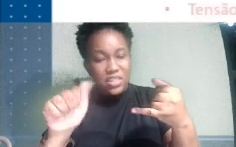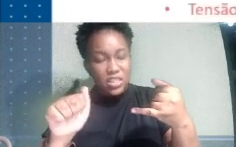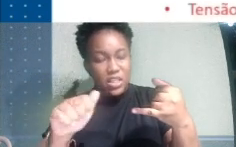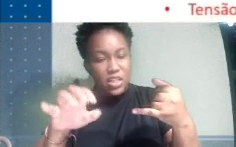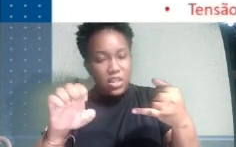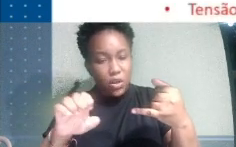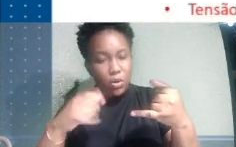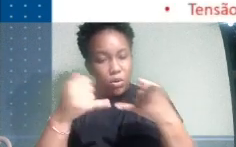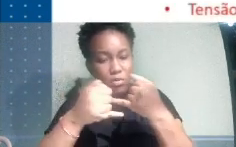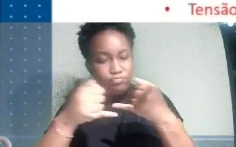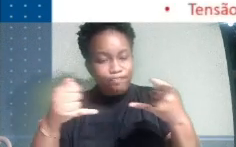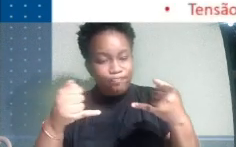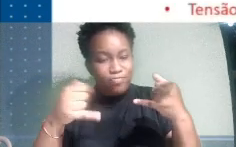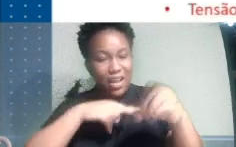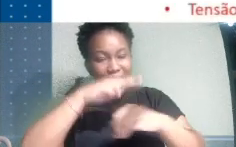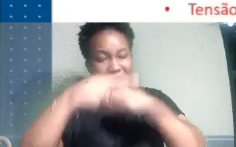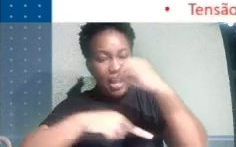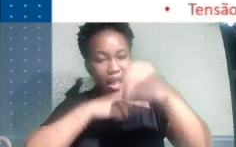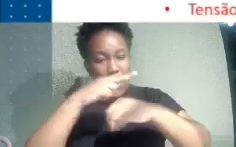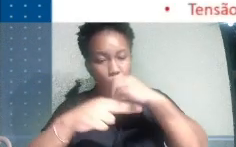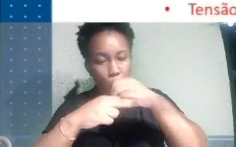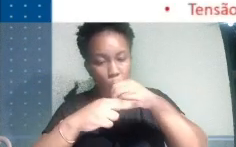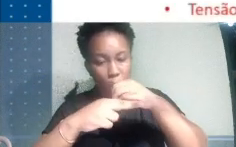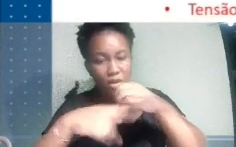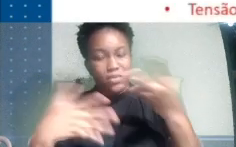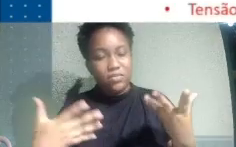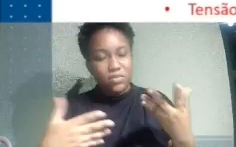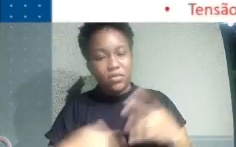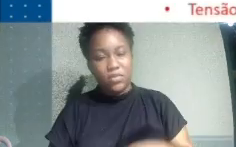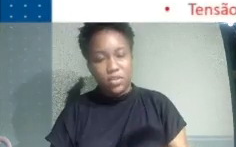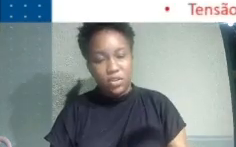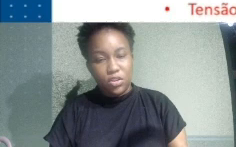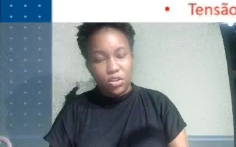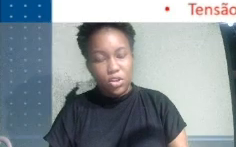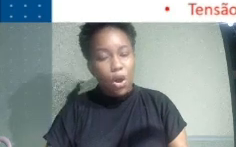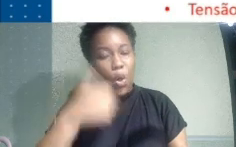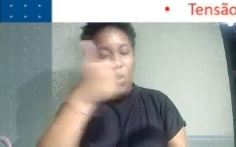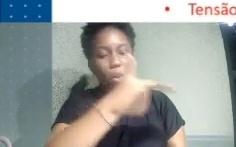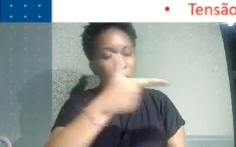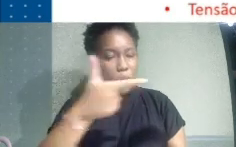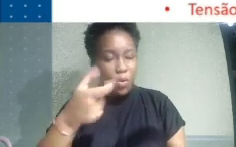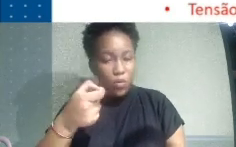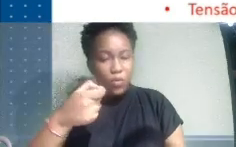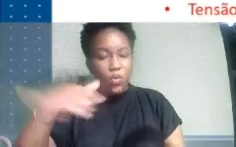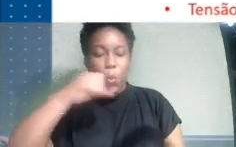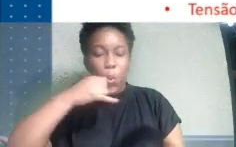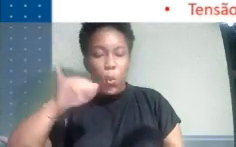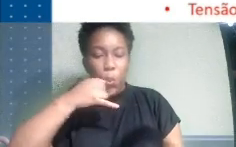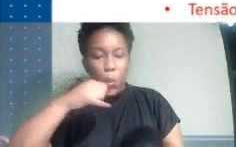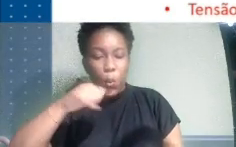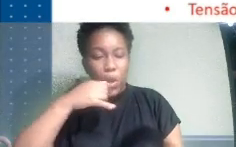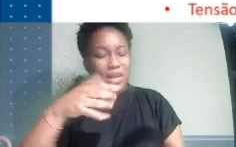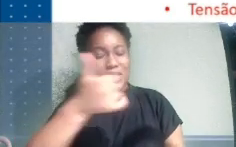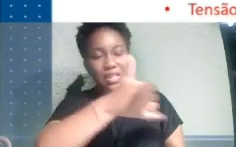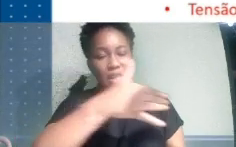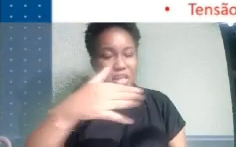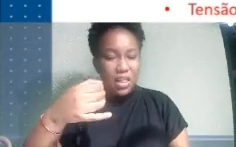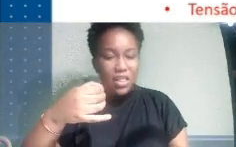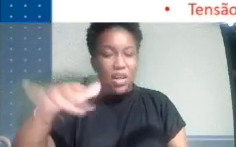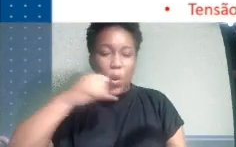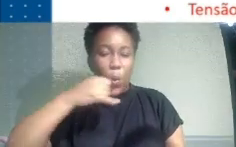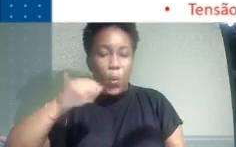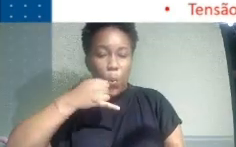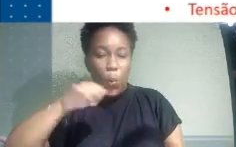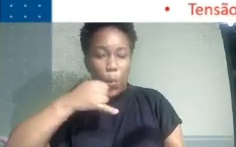A tensão ela pode ser tanto 127 quanto 220 volts, famoso 110 ou 220. E aí a